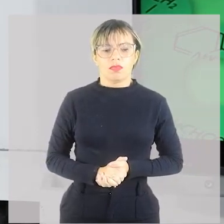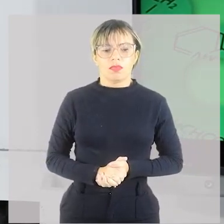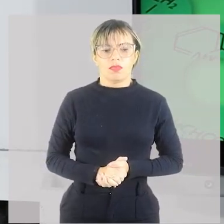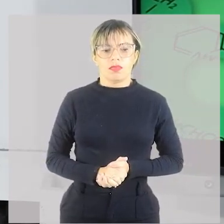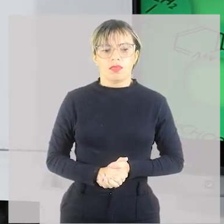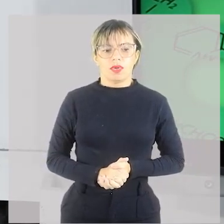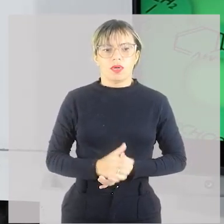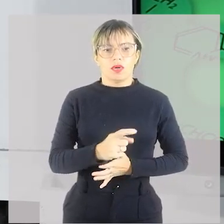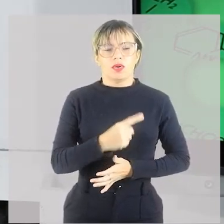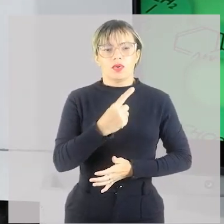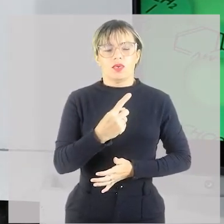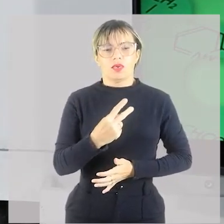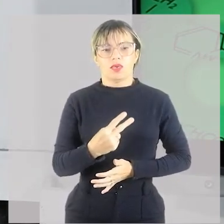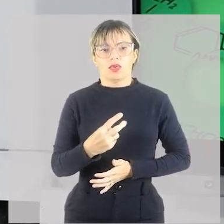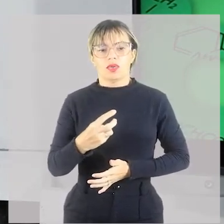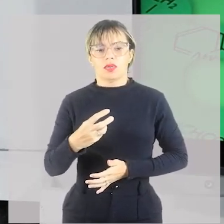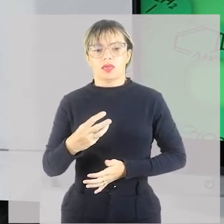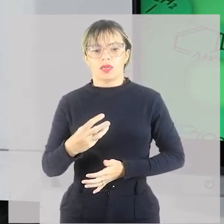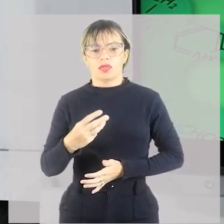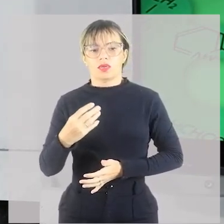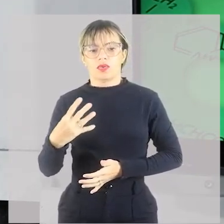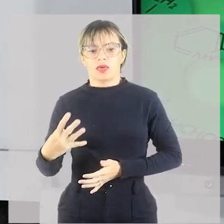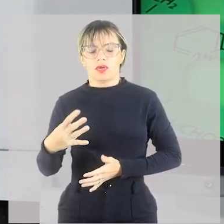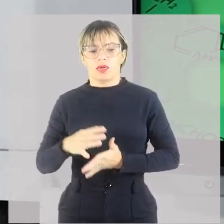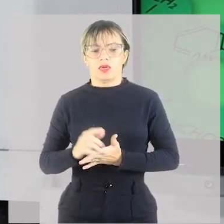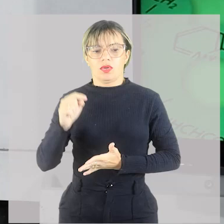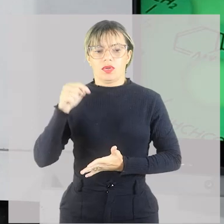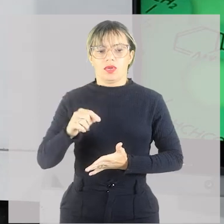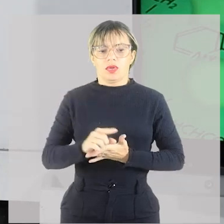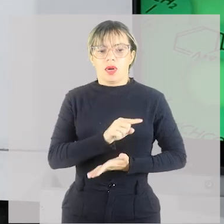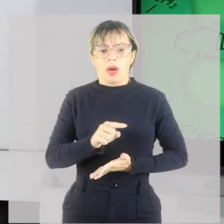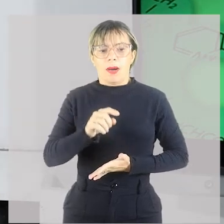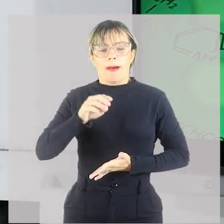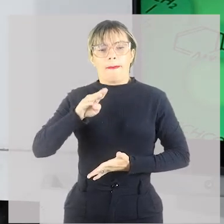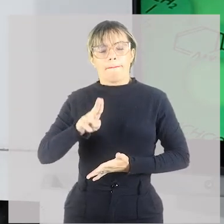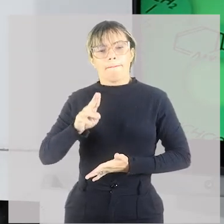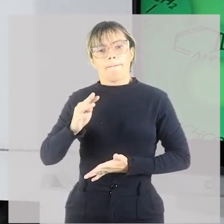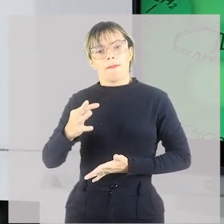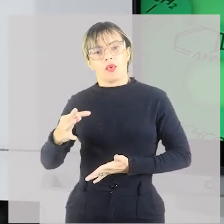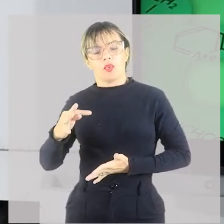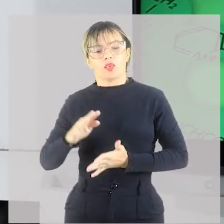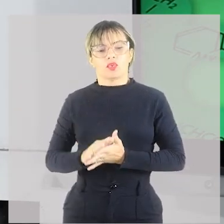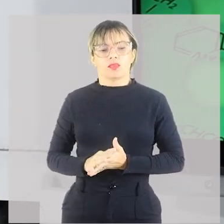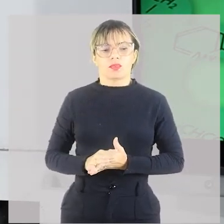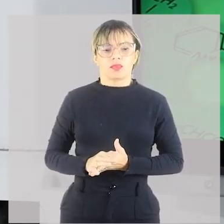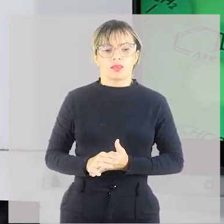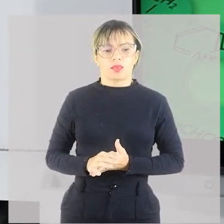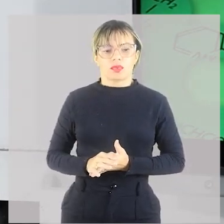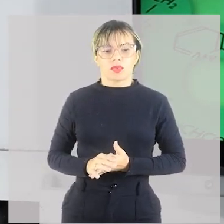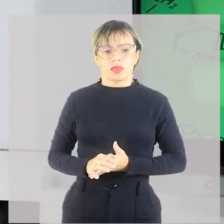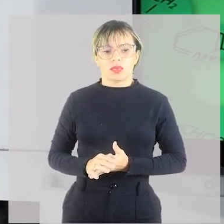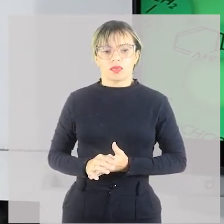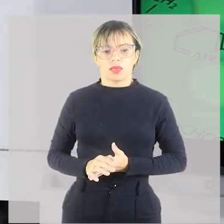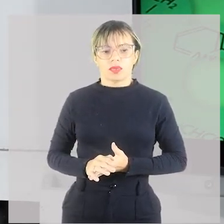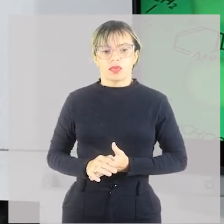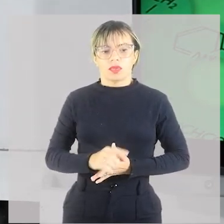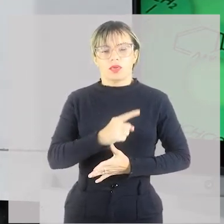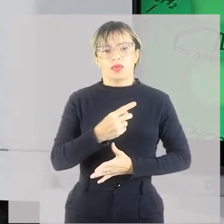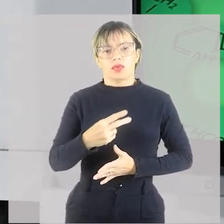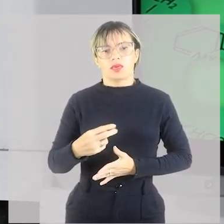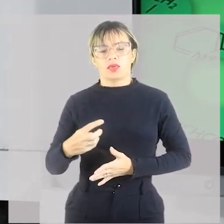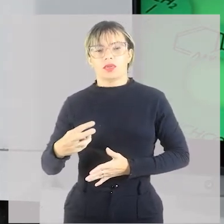1, 2, 3, 4. Trans, but. 1, 2, 3,